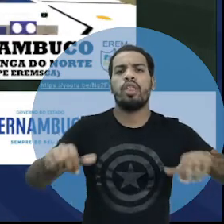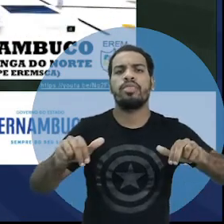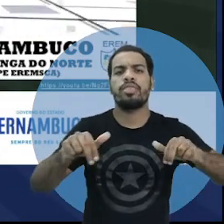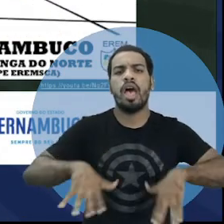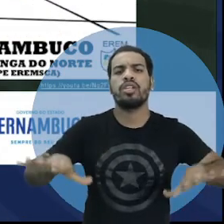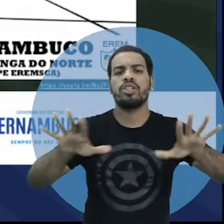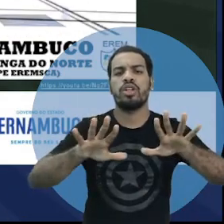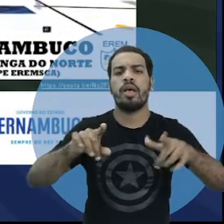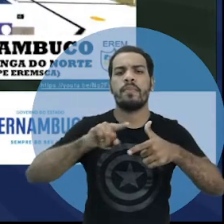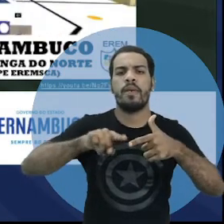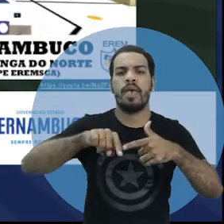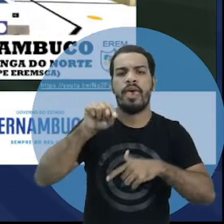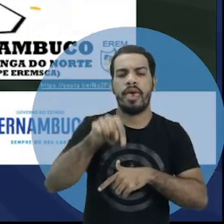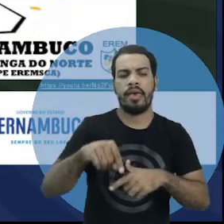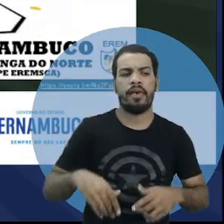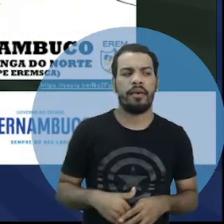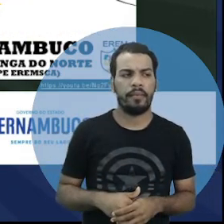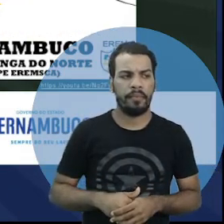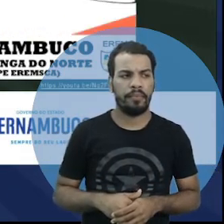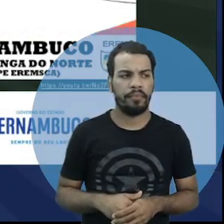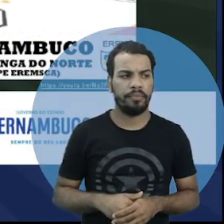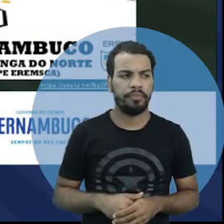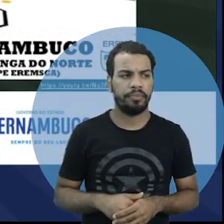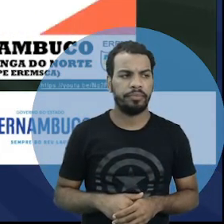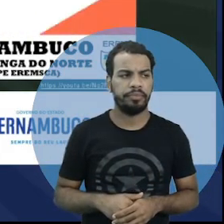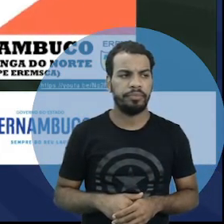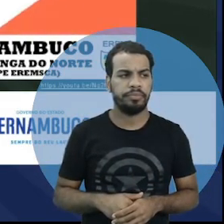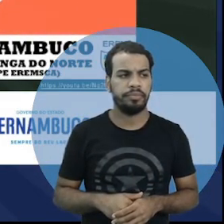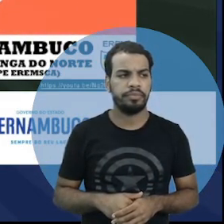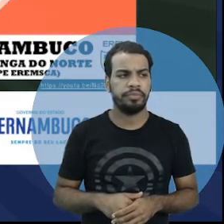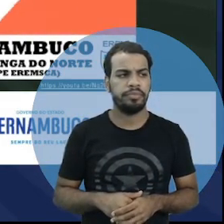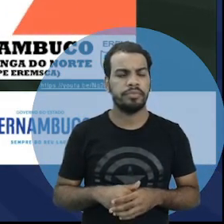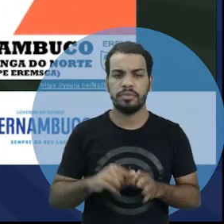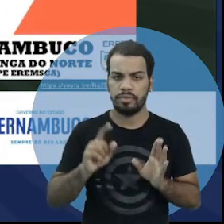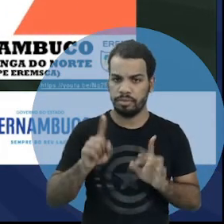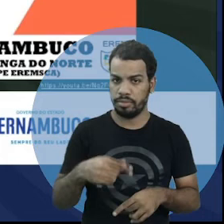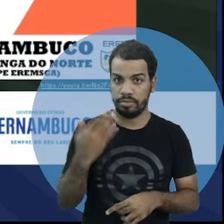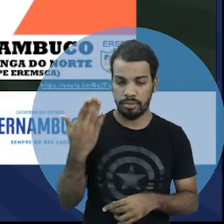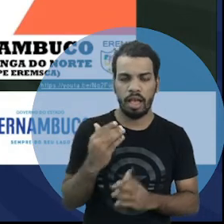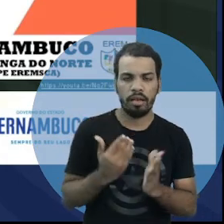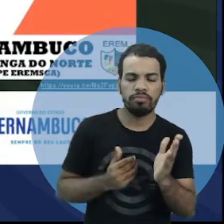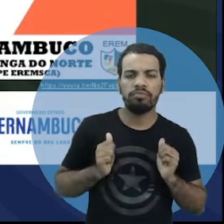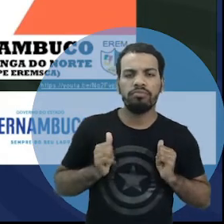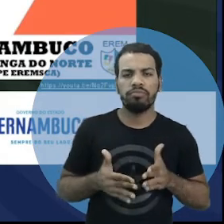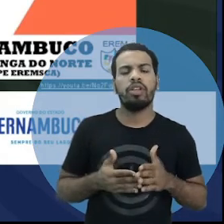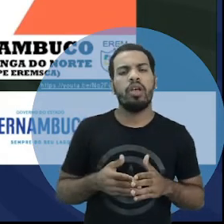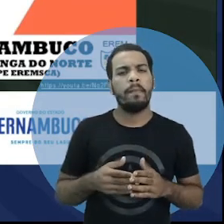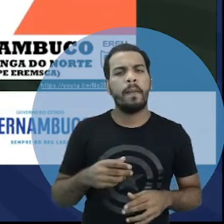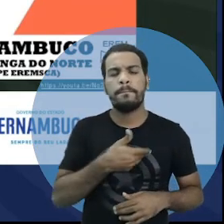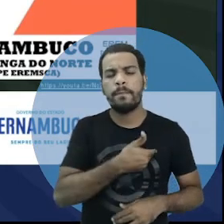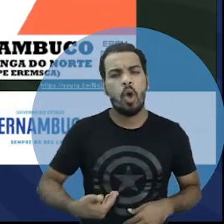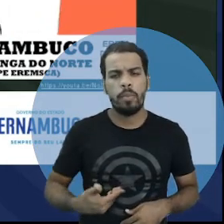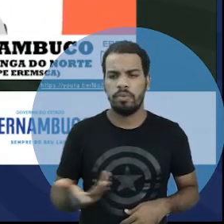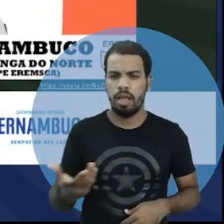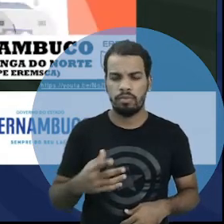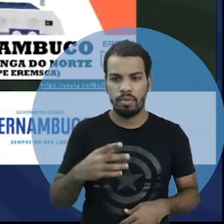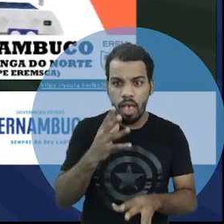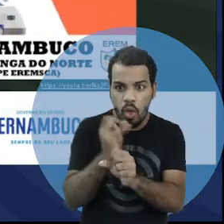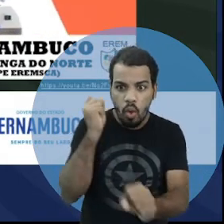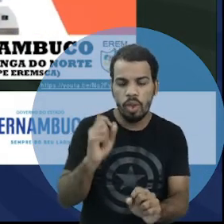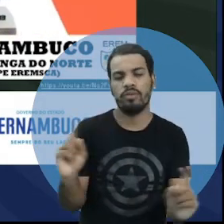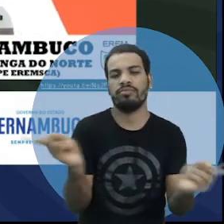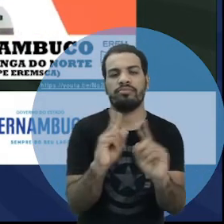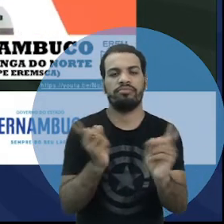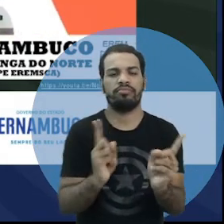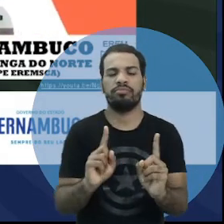sem nenhum problema. É uma iniciativa pública, inclusive, ela é totalmente gratuita e não tem fins lucrativos, não. A OBR,